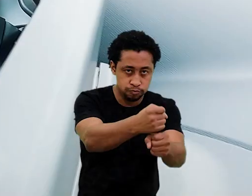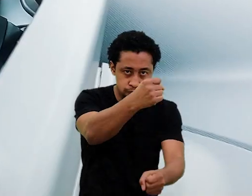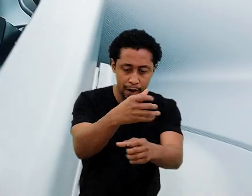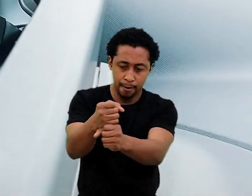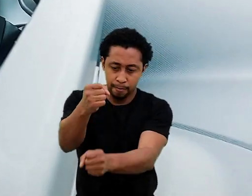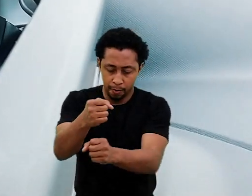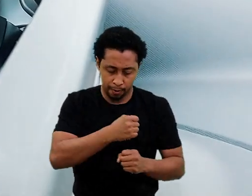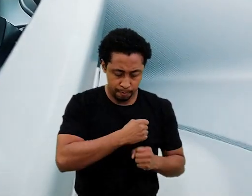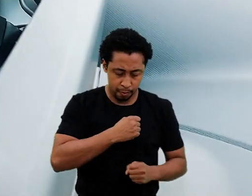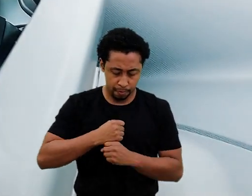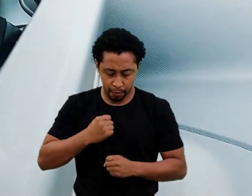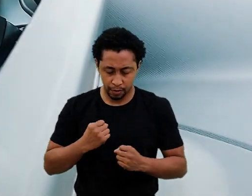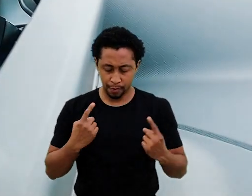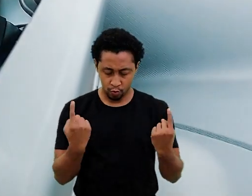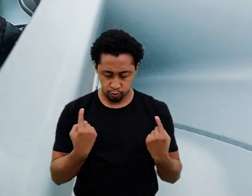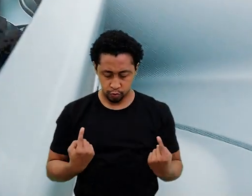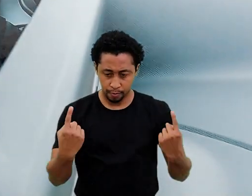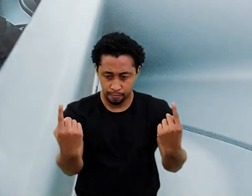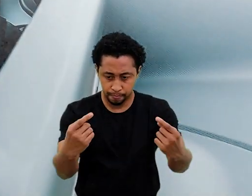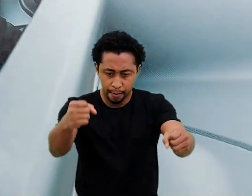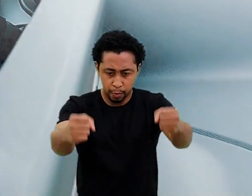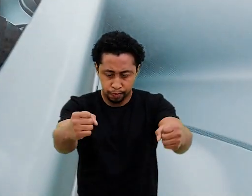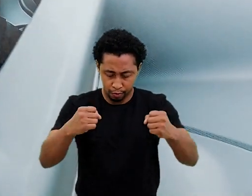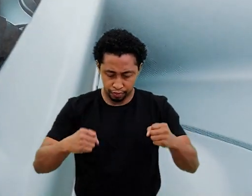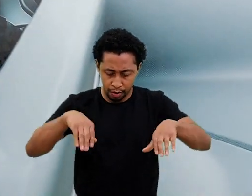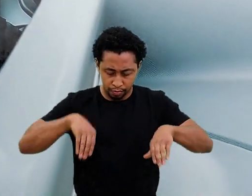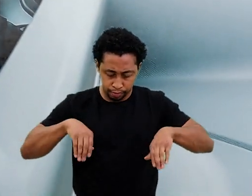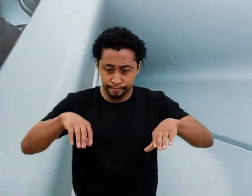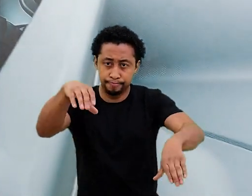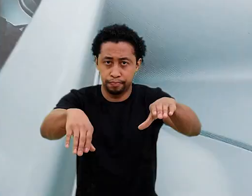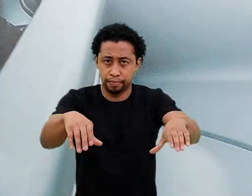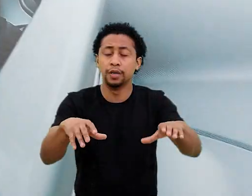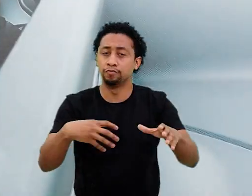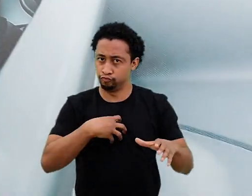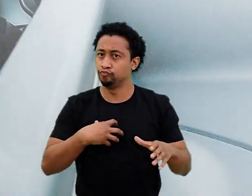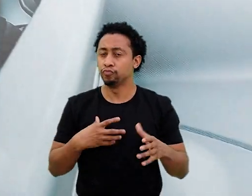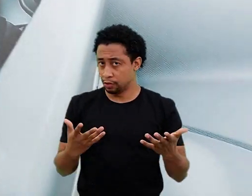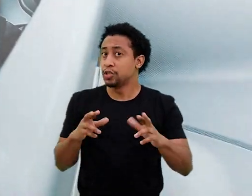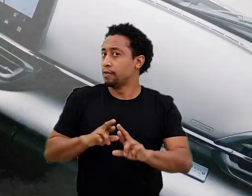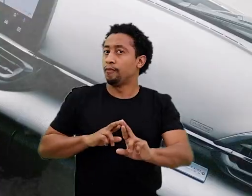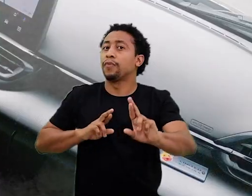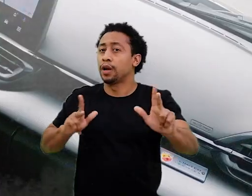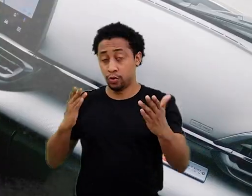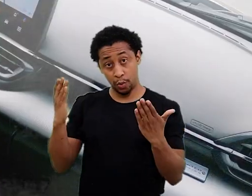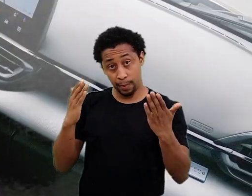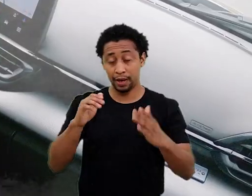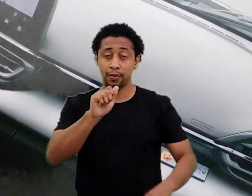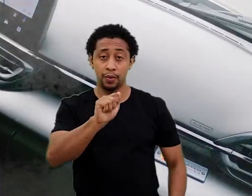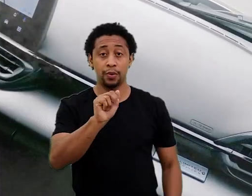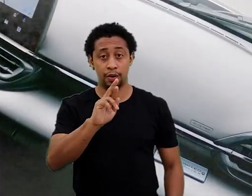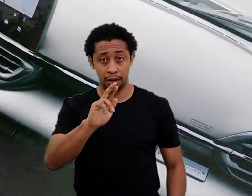é plano, aqui é outra caixa de direção, é outra linha de carga ali, toda a parte de longarinas é diferente em relação ao que a gente tinha no Argo,